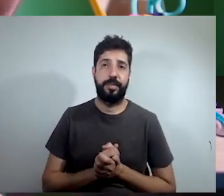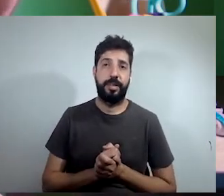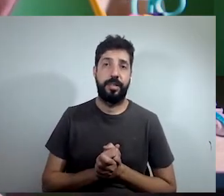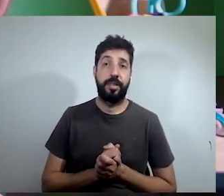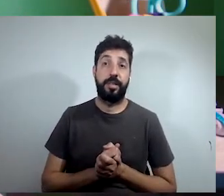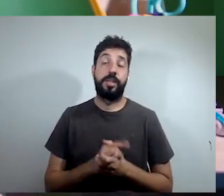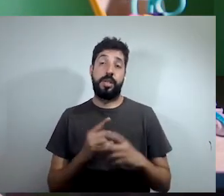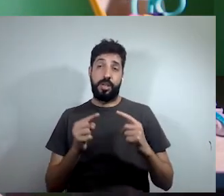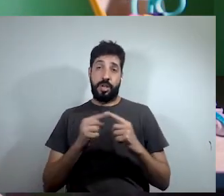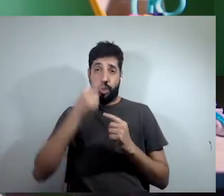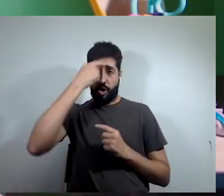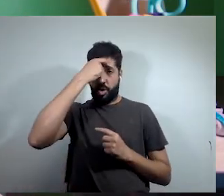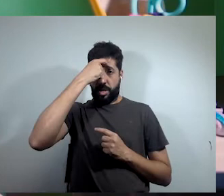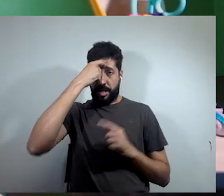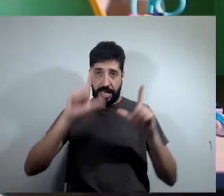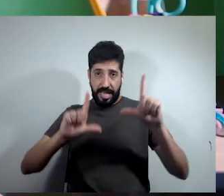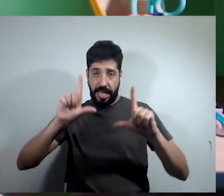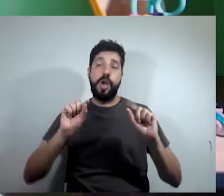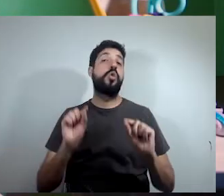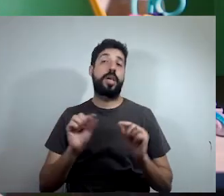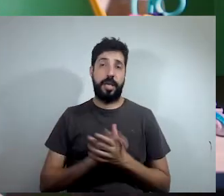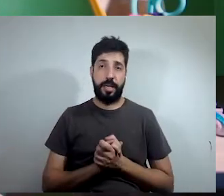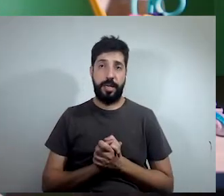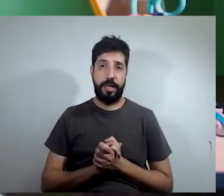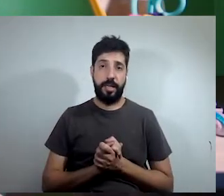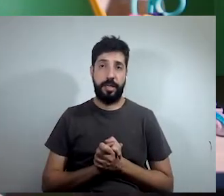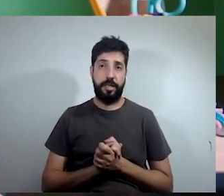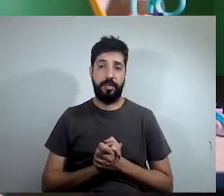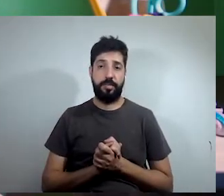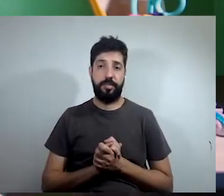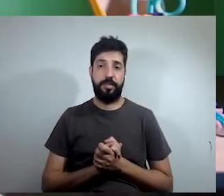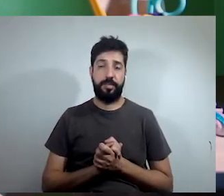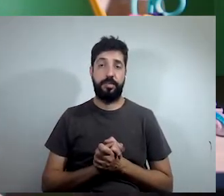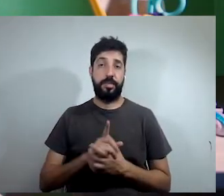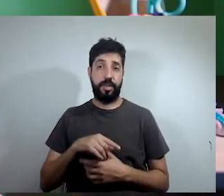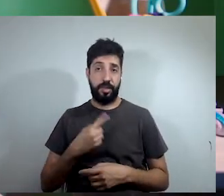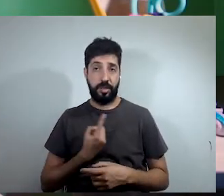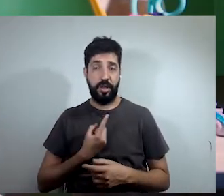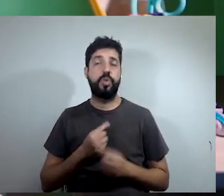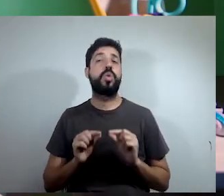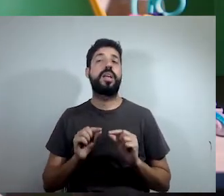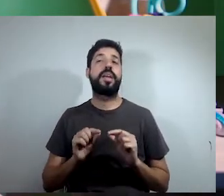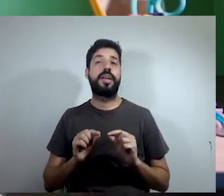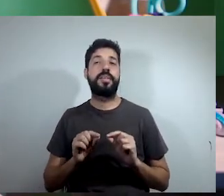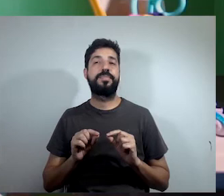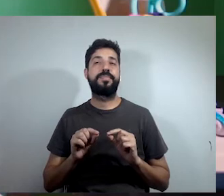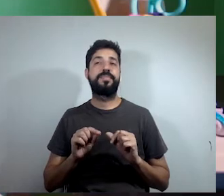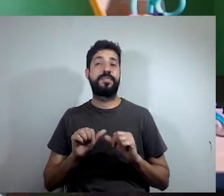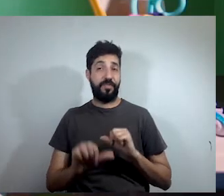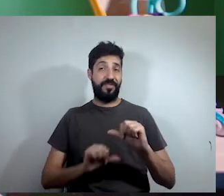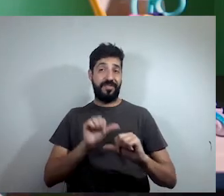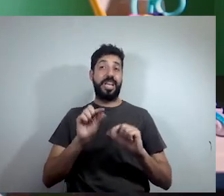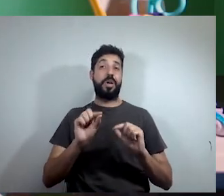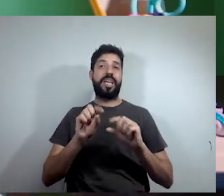ter consciência de tela é a gente virar, né, a gente se tornar educadores audiovisuais,